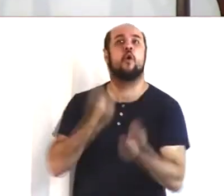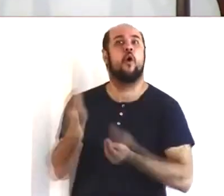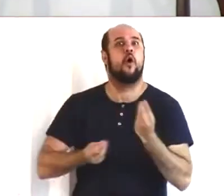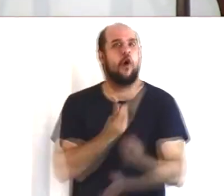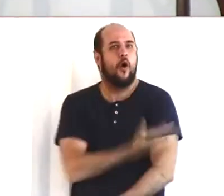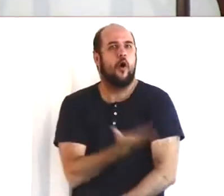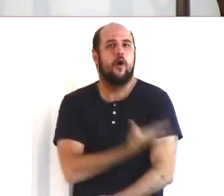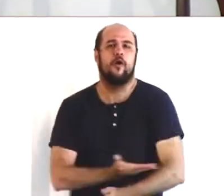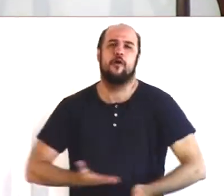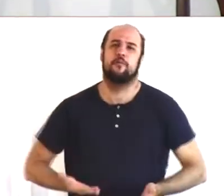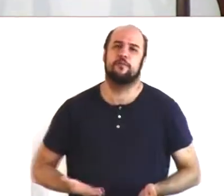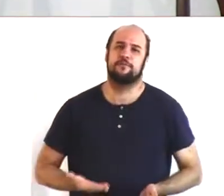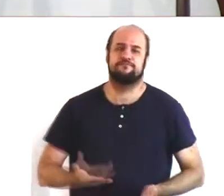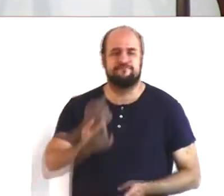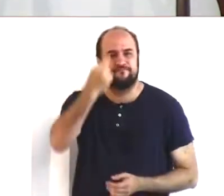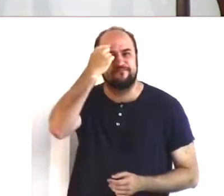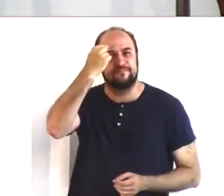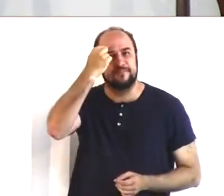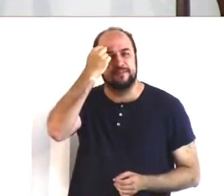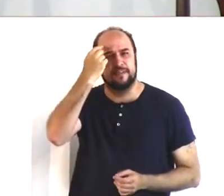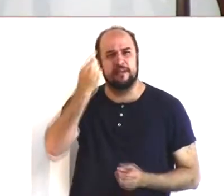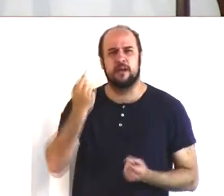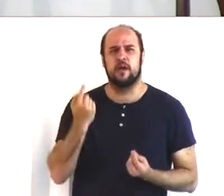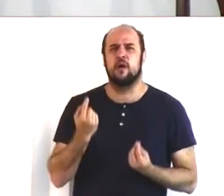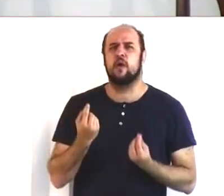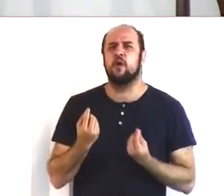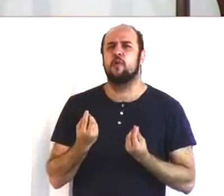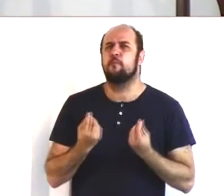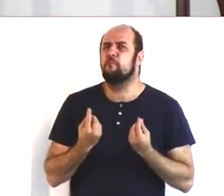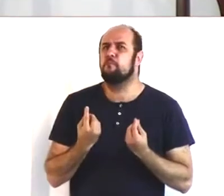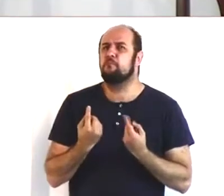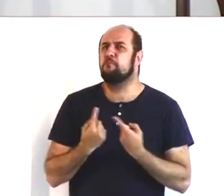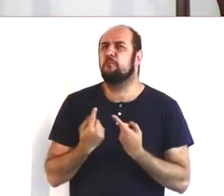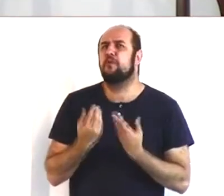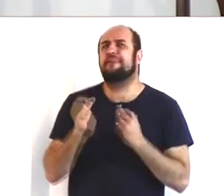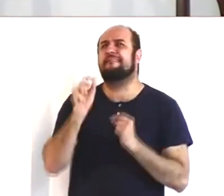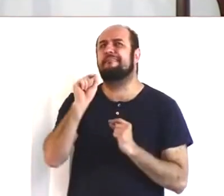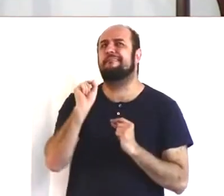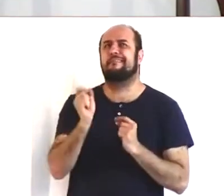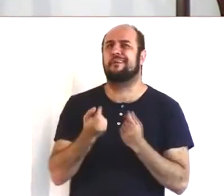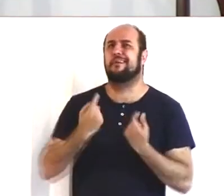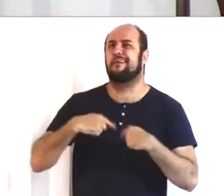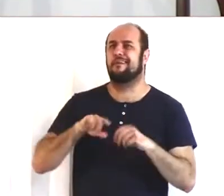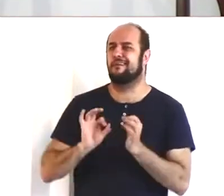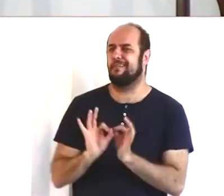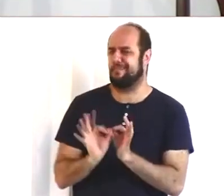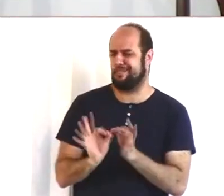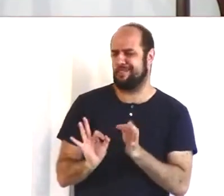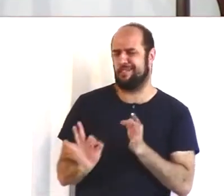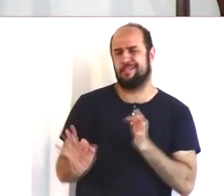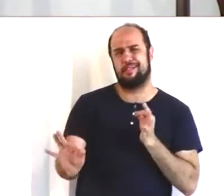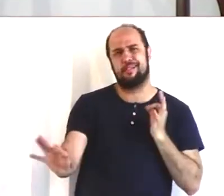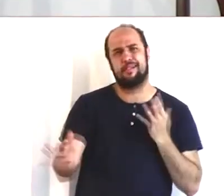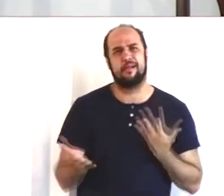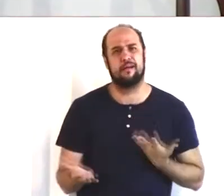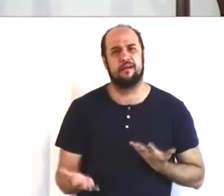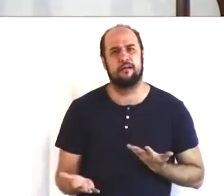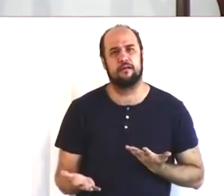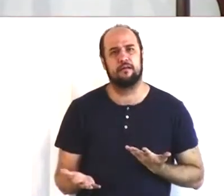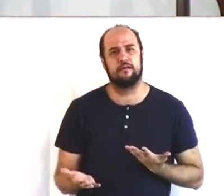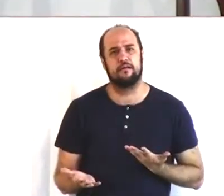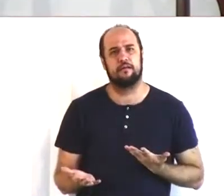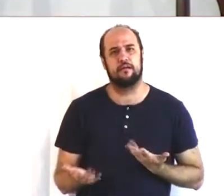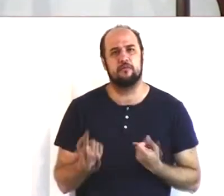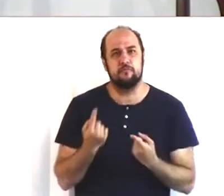E talvez, o que nos distanciou tanto das Escrituras? Por que o cristianismo, que tem